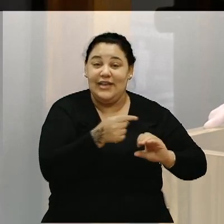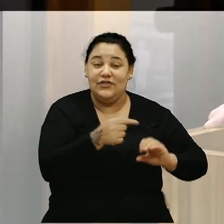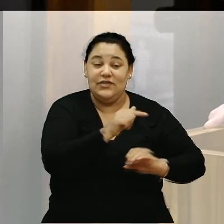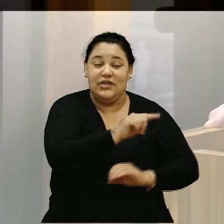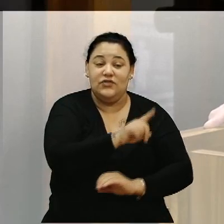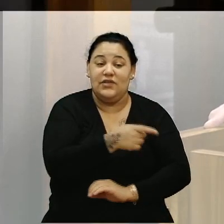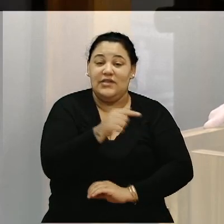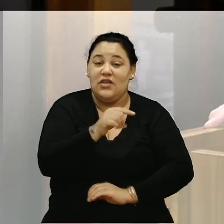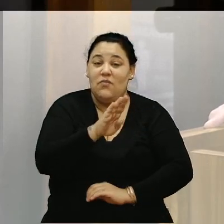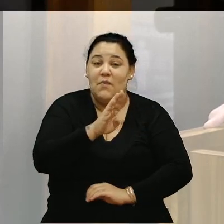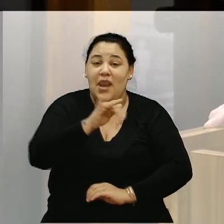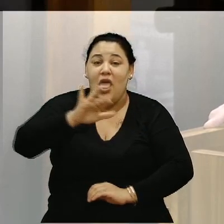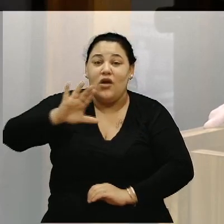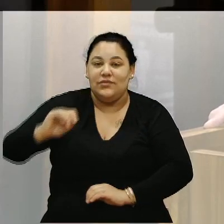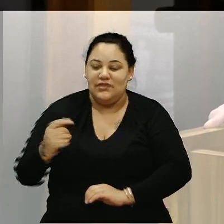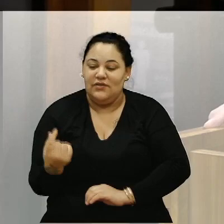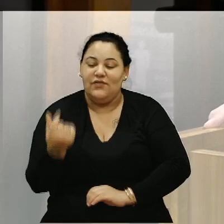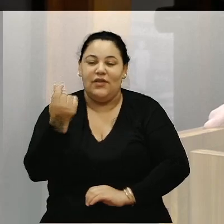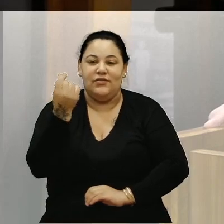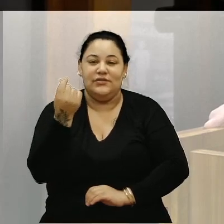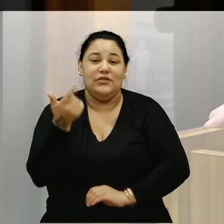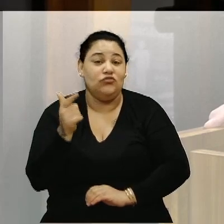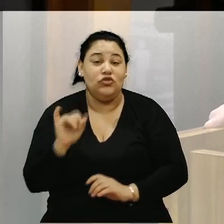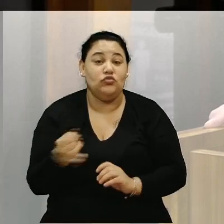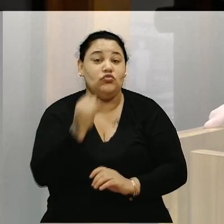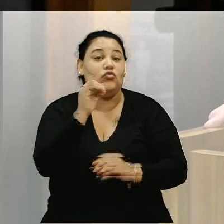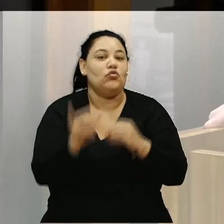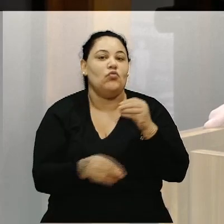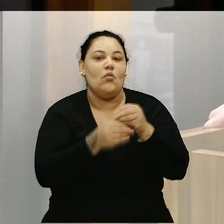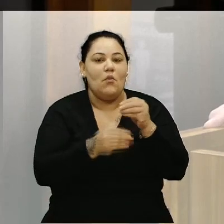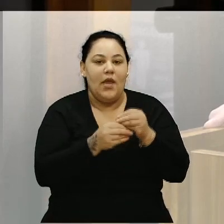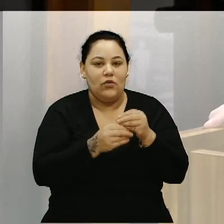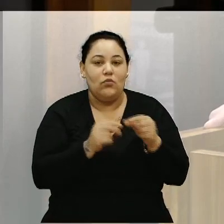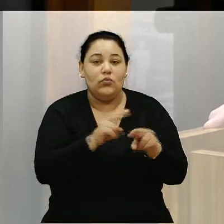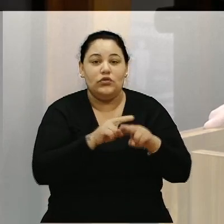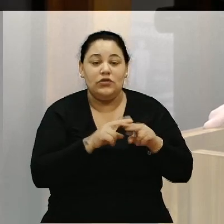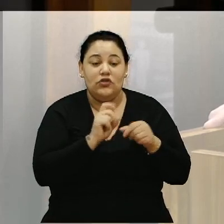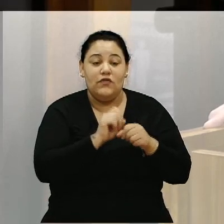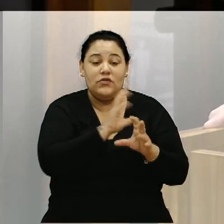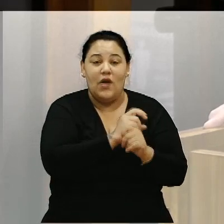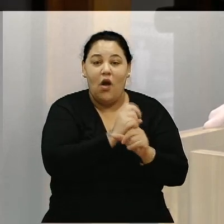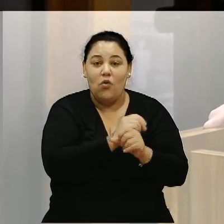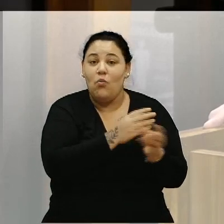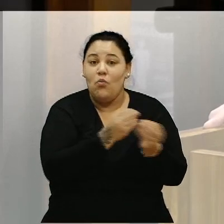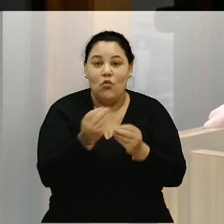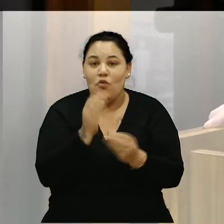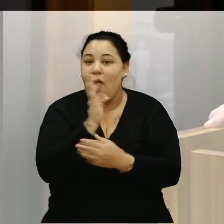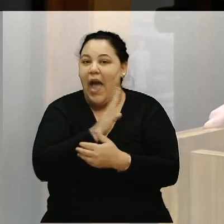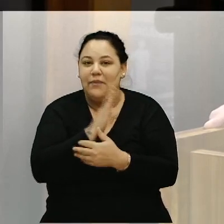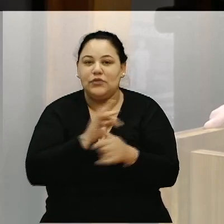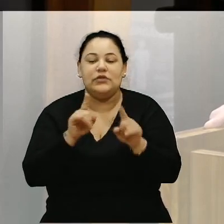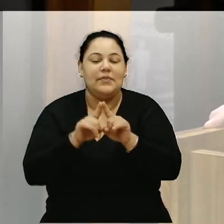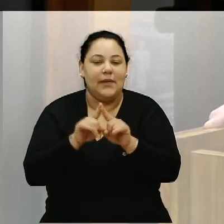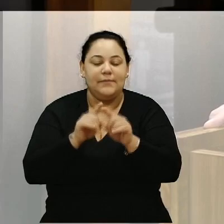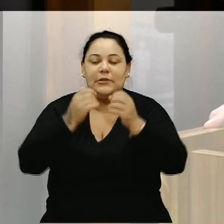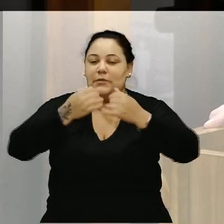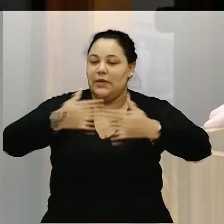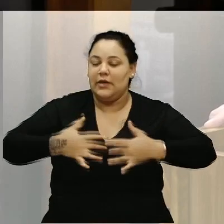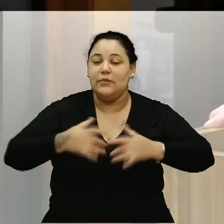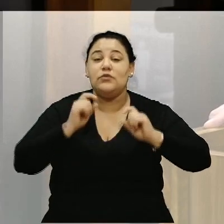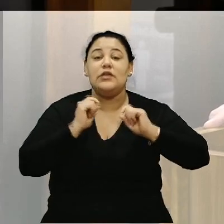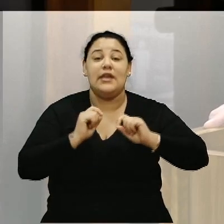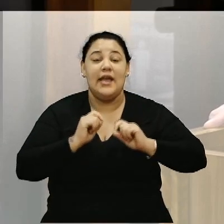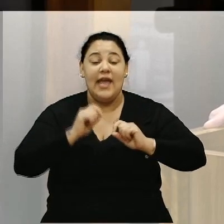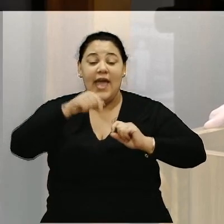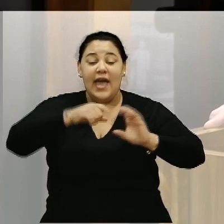em valores nominais, sem atualização. Nesse sentido, se fizermos um cálculo bastante superficial, podemos reafirmar que essa